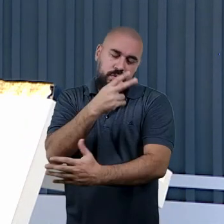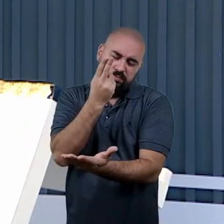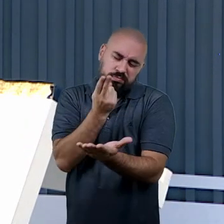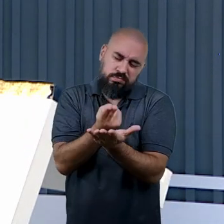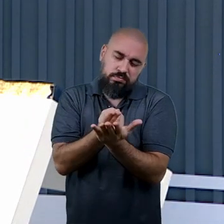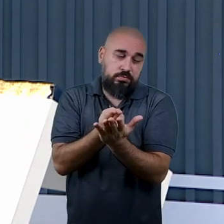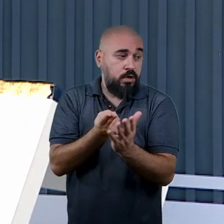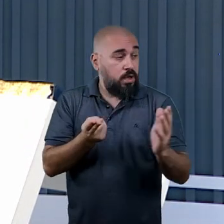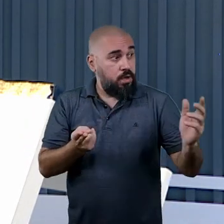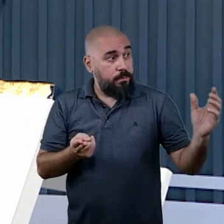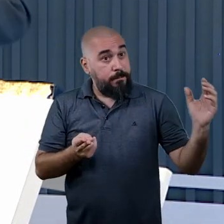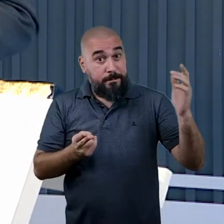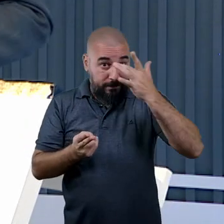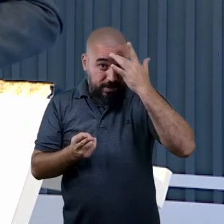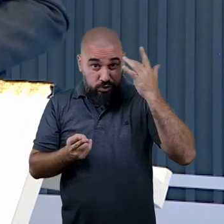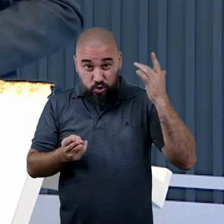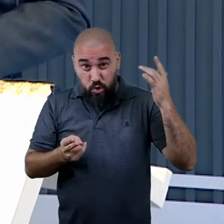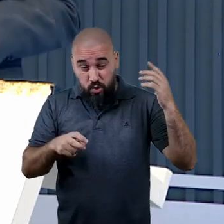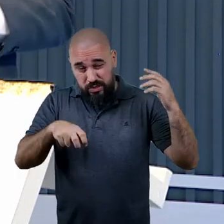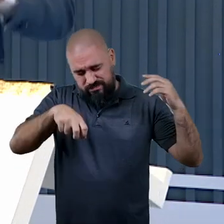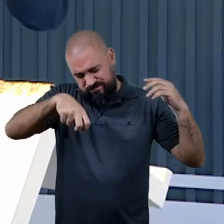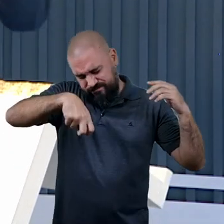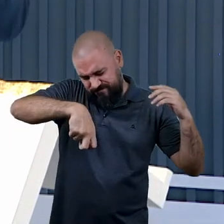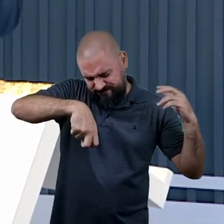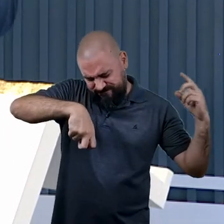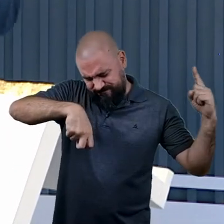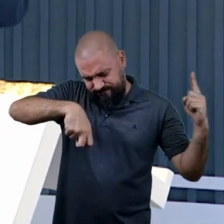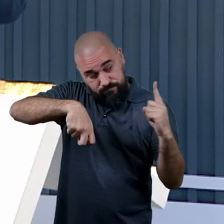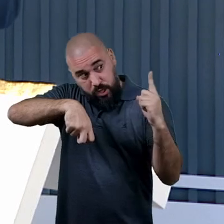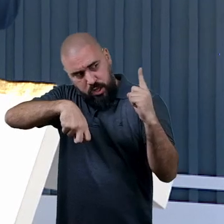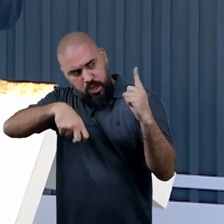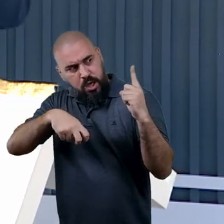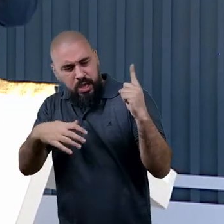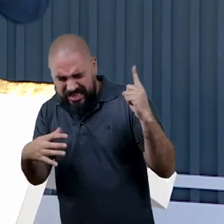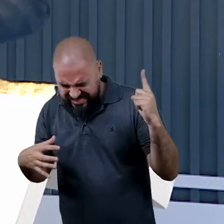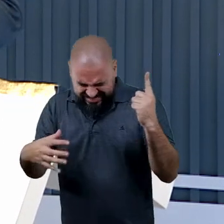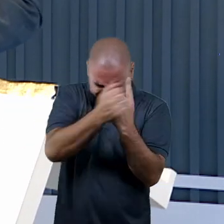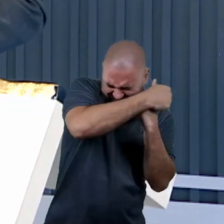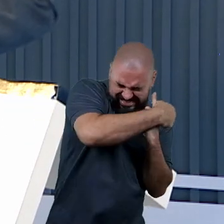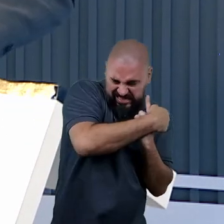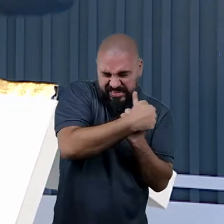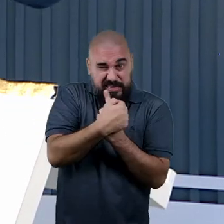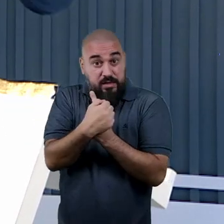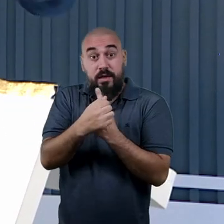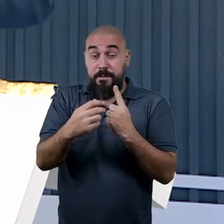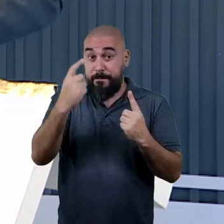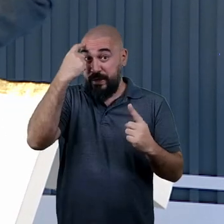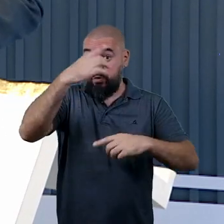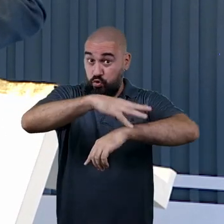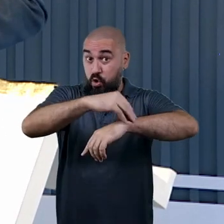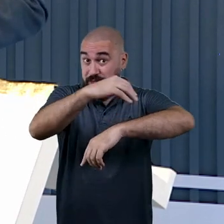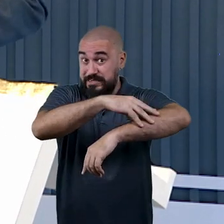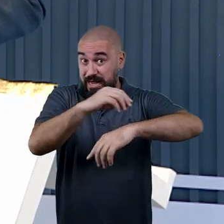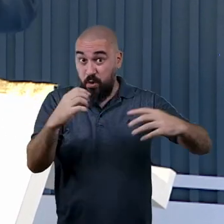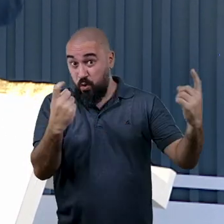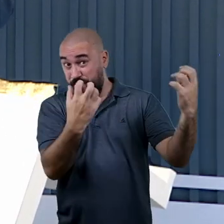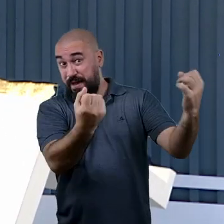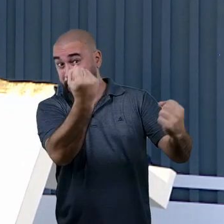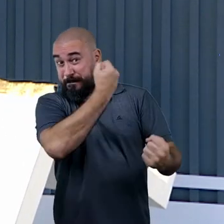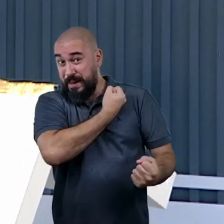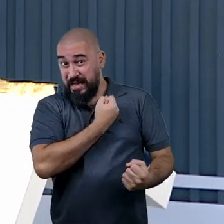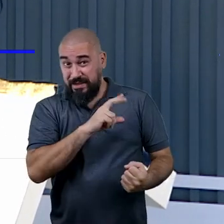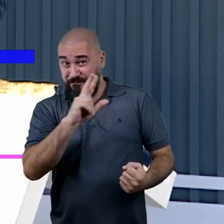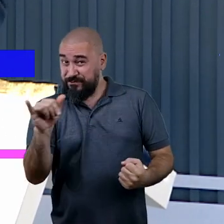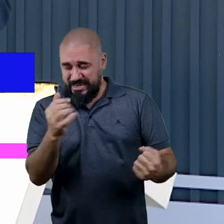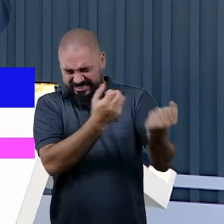com Jacó. Jacó pensava que estava lutando com o seu irmão Esaú e luta durante toda a noite. No raiar